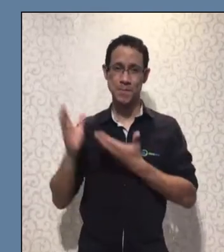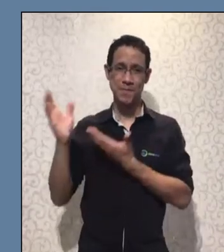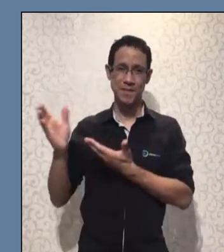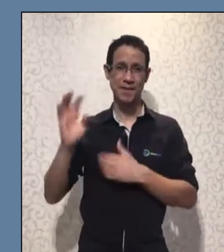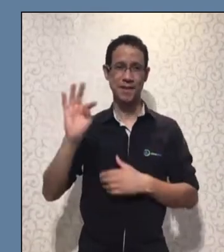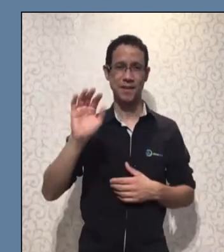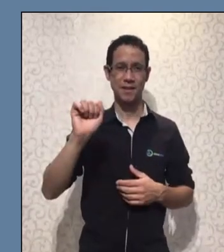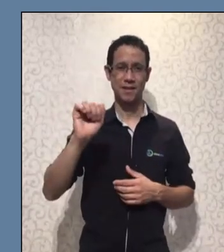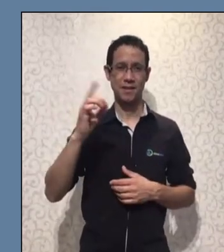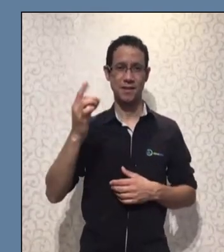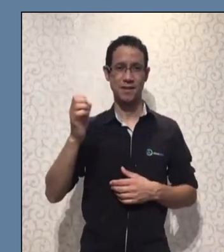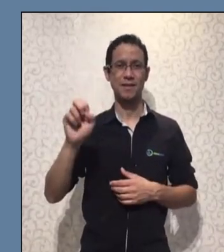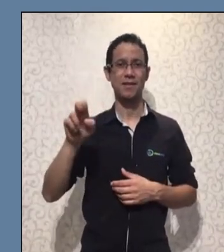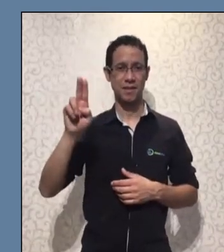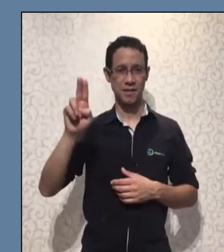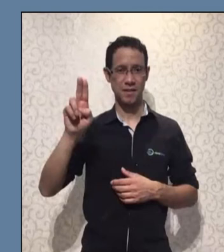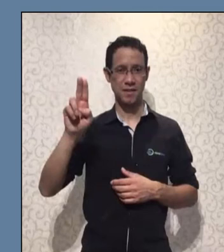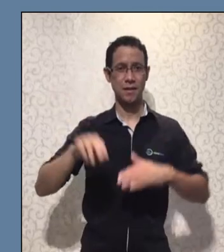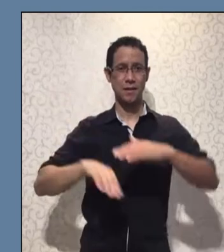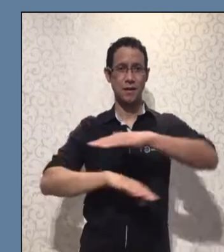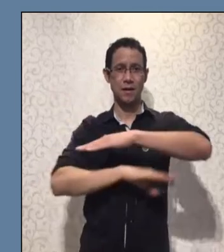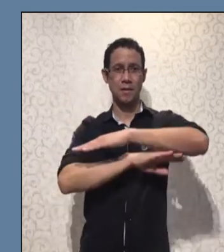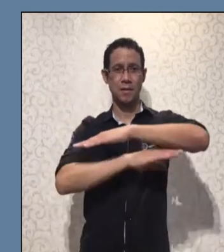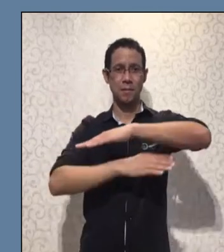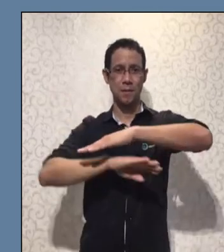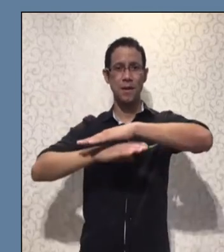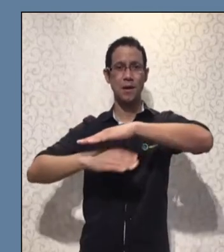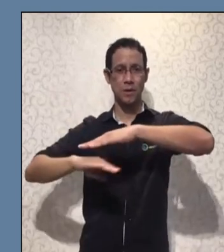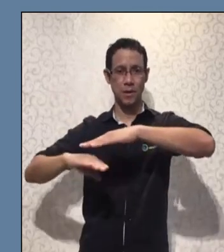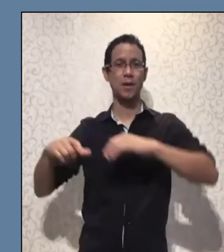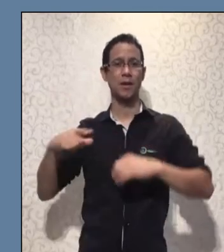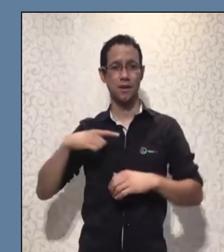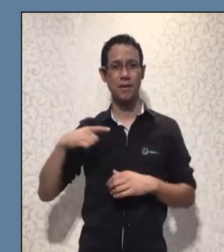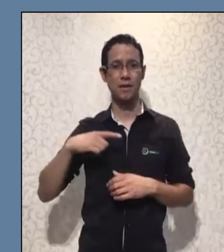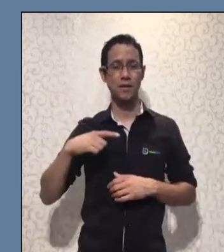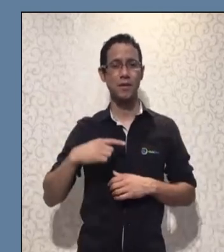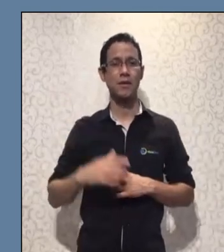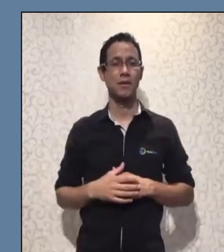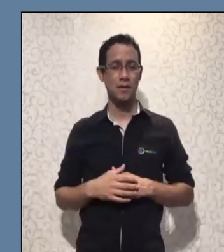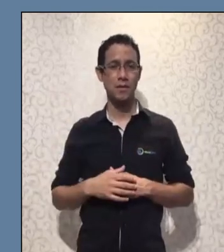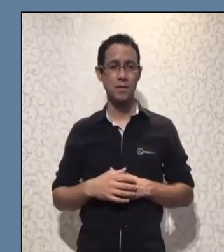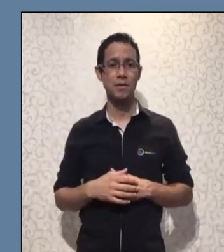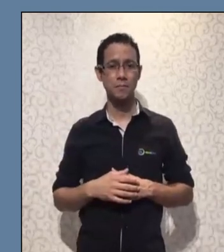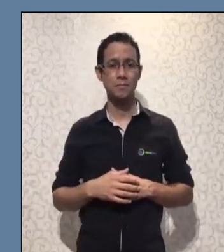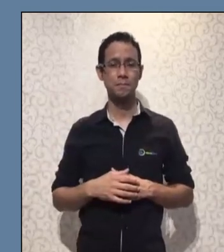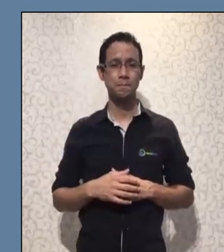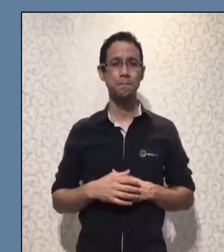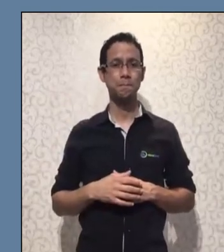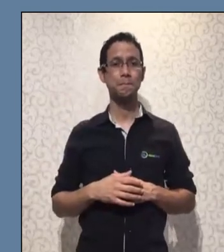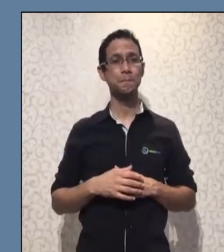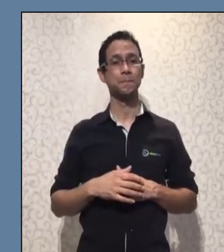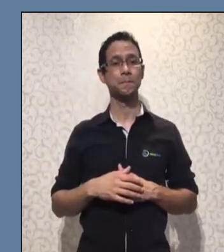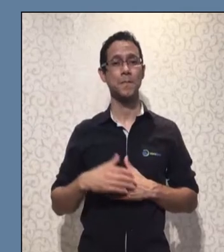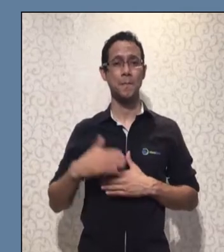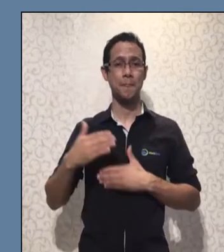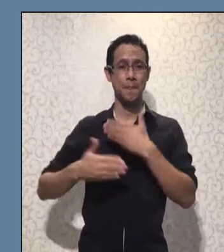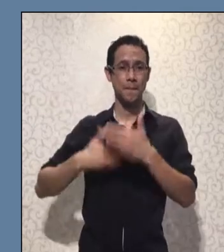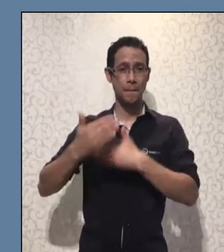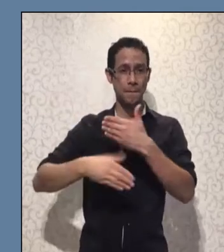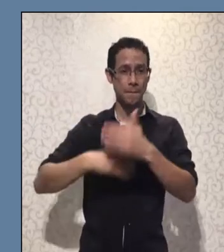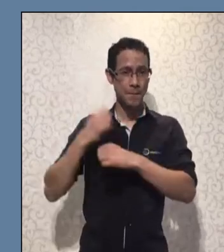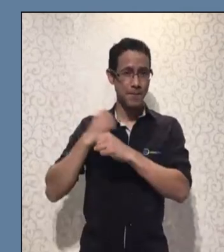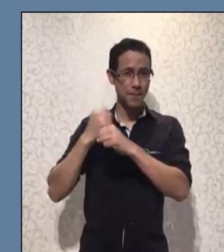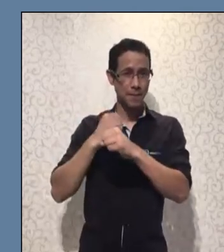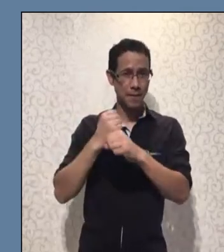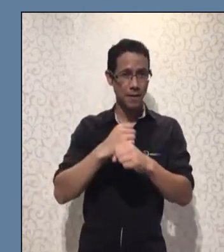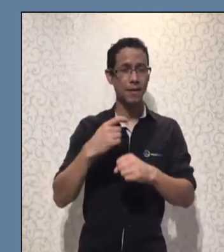a Pinacoteca também teve exercícios interessantes ao longo dessas últimas décadas, de um educativo bastante potente